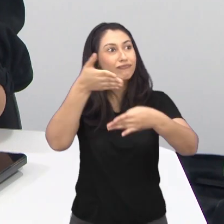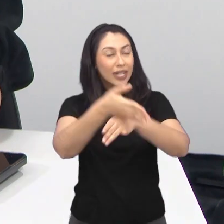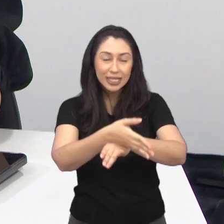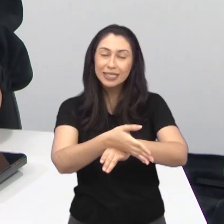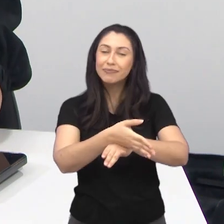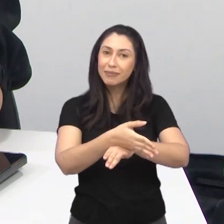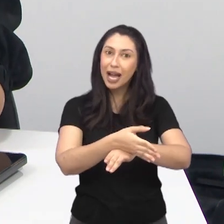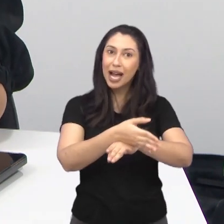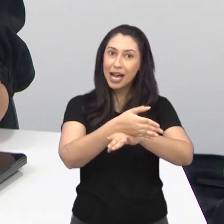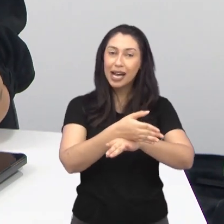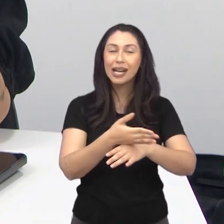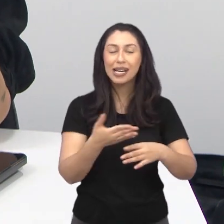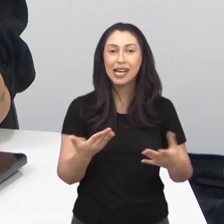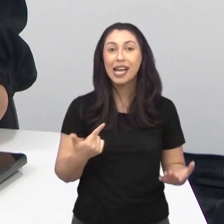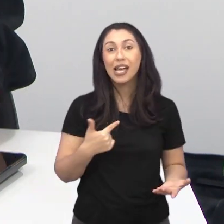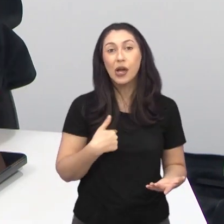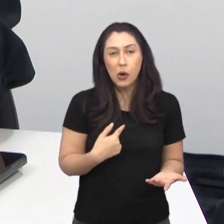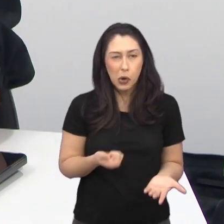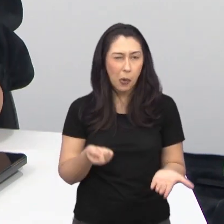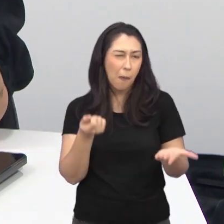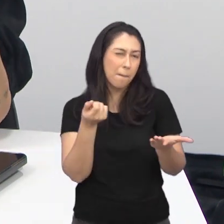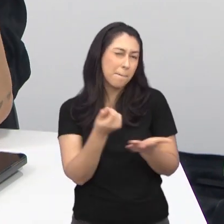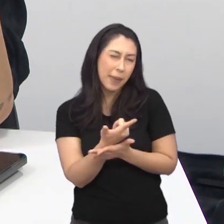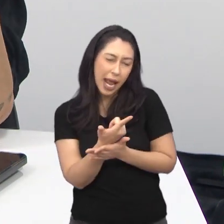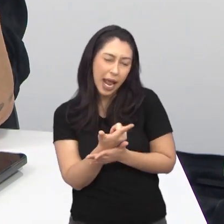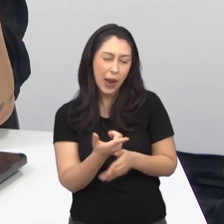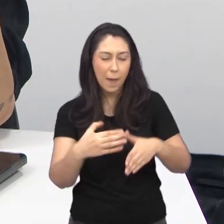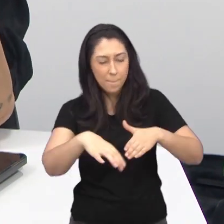esse lançamento. Eu lembro que eu comprei uma bota nova para